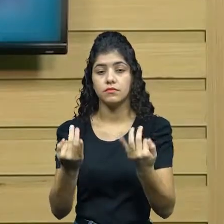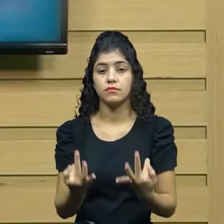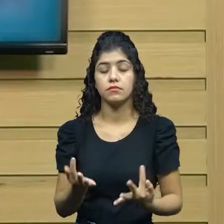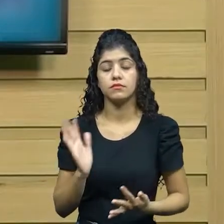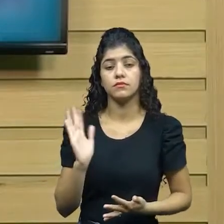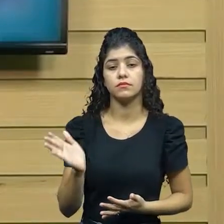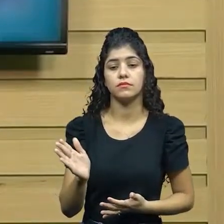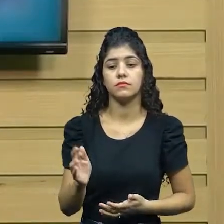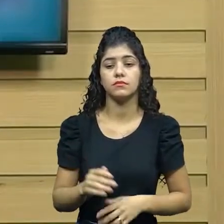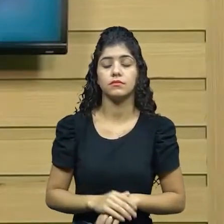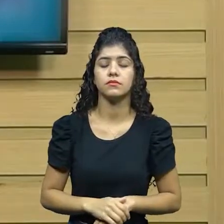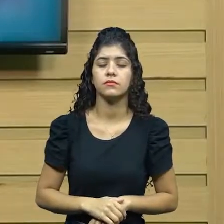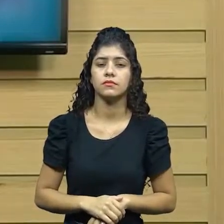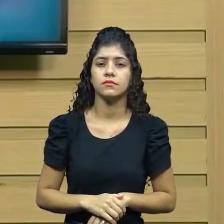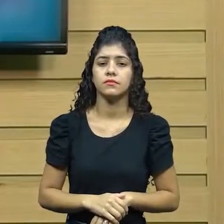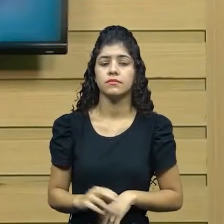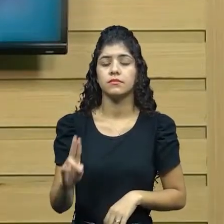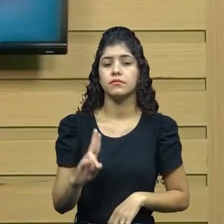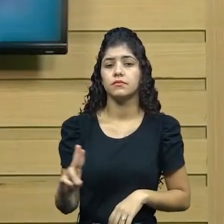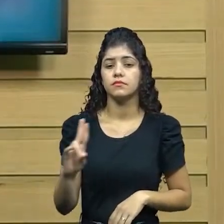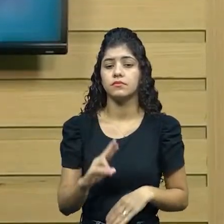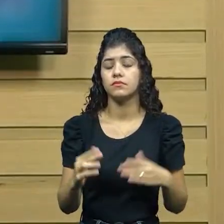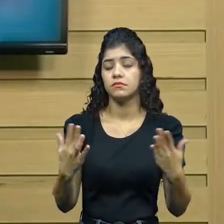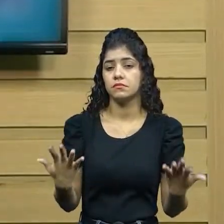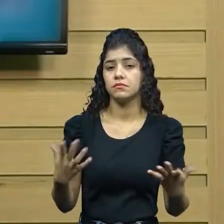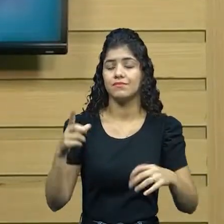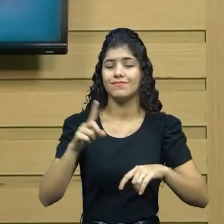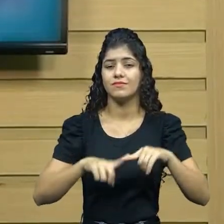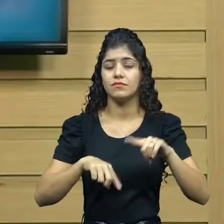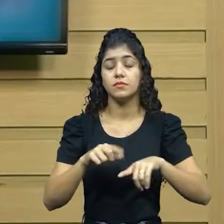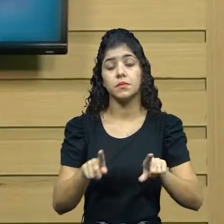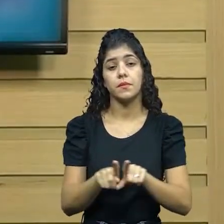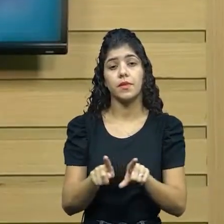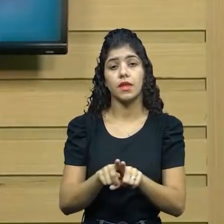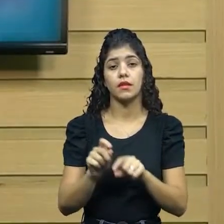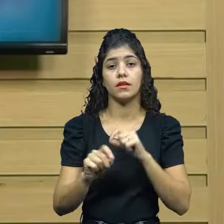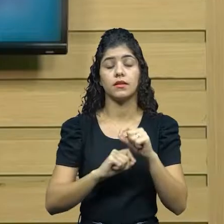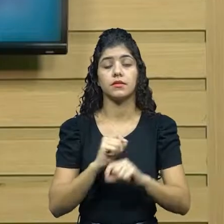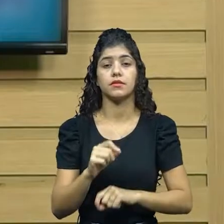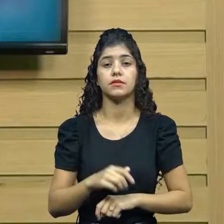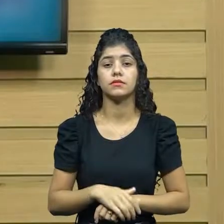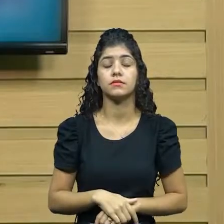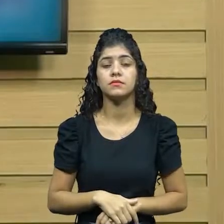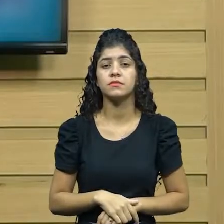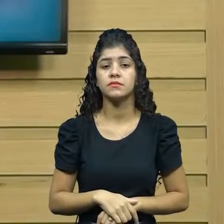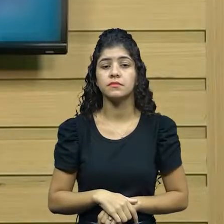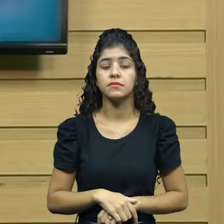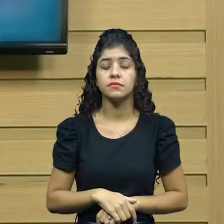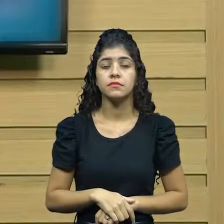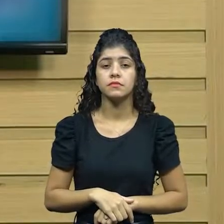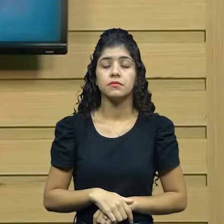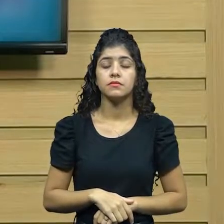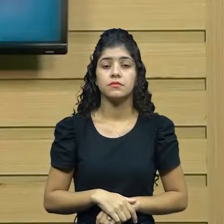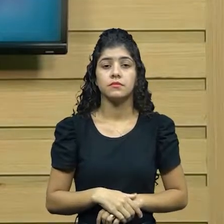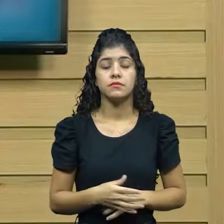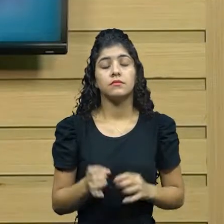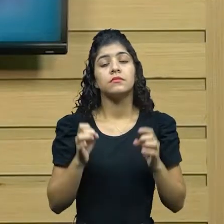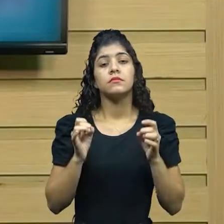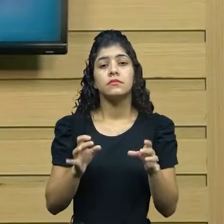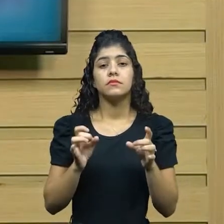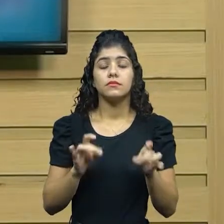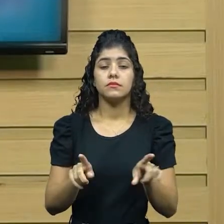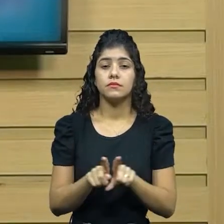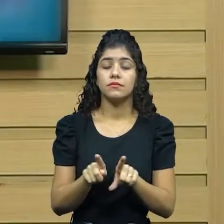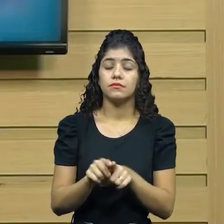se aplica o marketing, não somente no produto, mas quando se vende